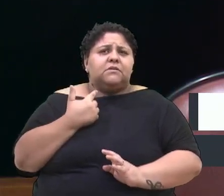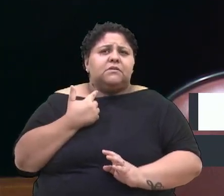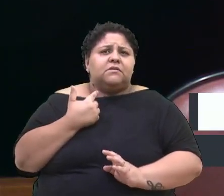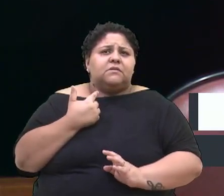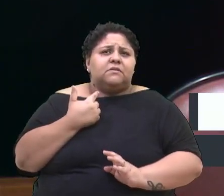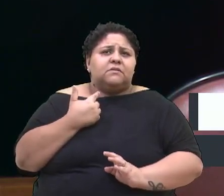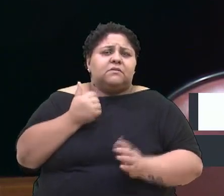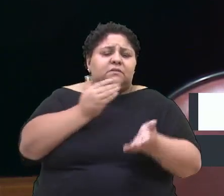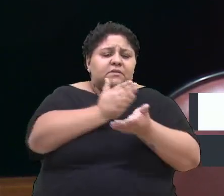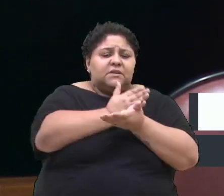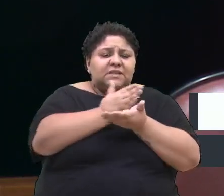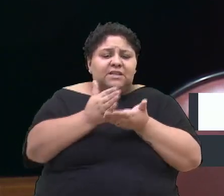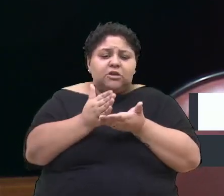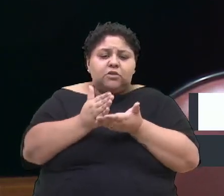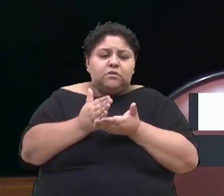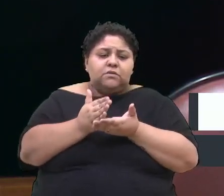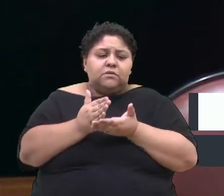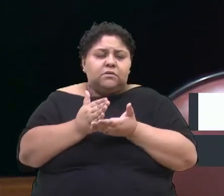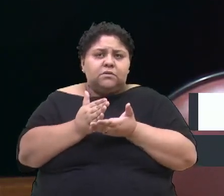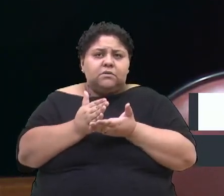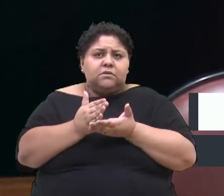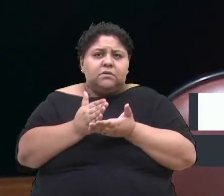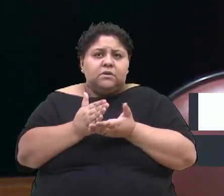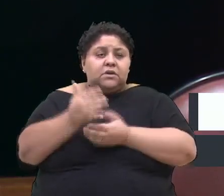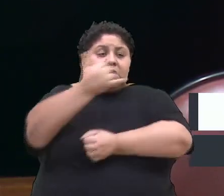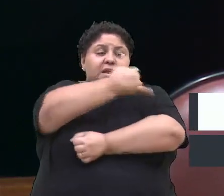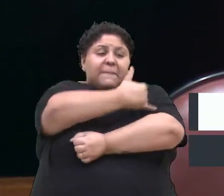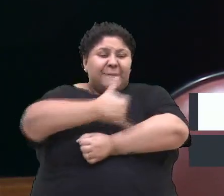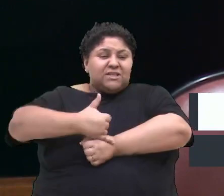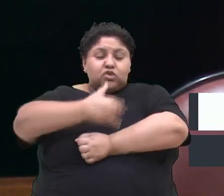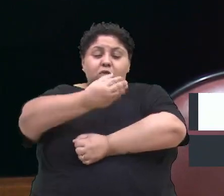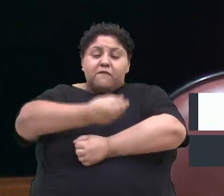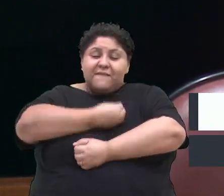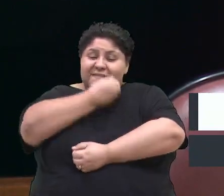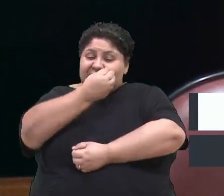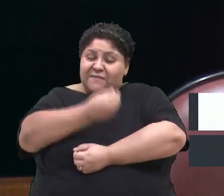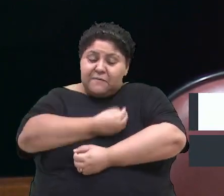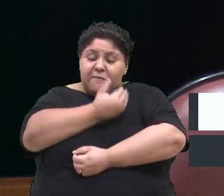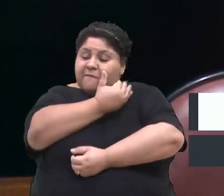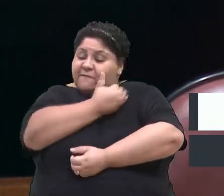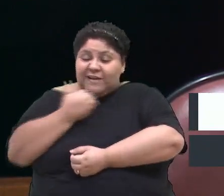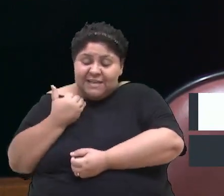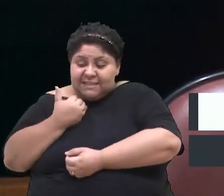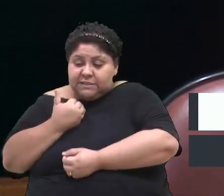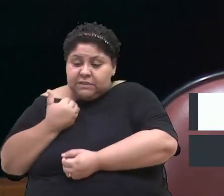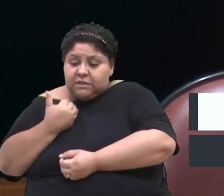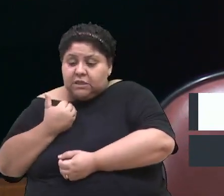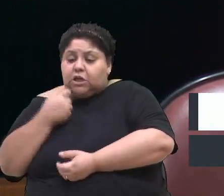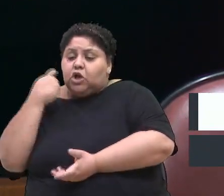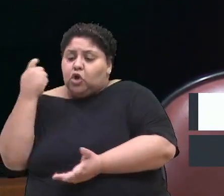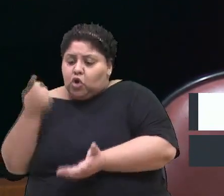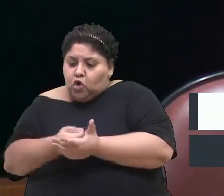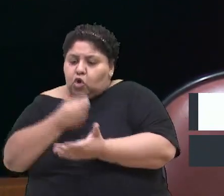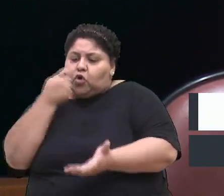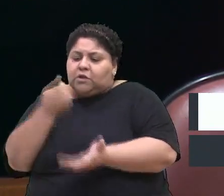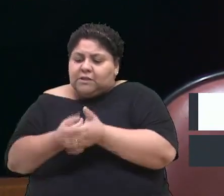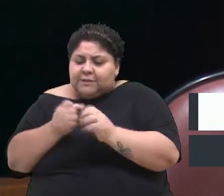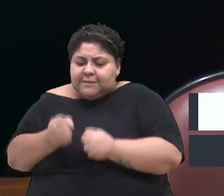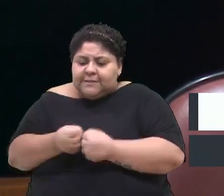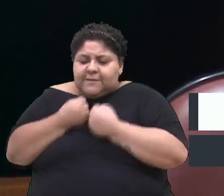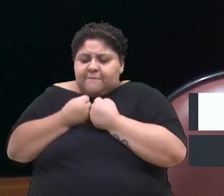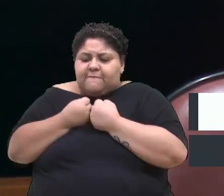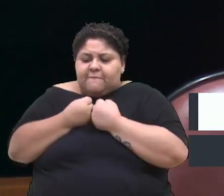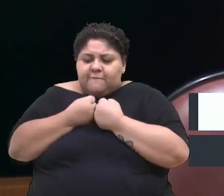início, de sempre. Ele passou, ele viveu e faleceu lutando e defendendo ideais e